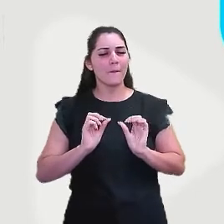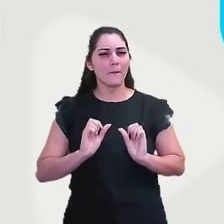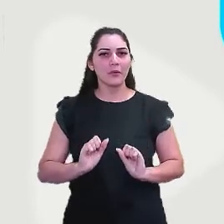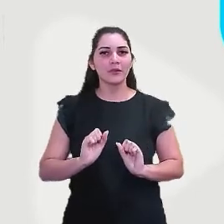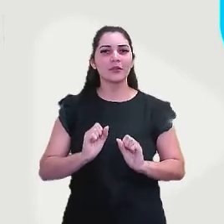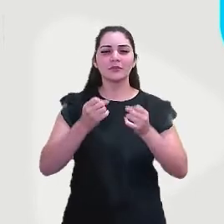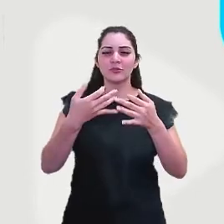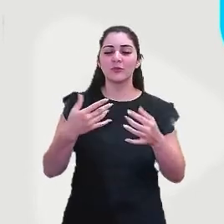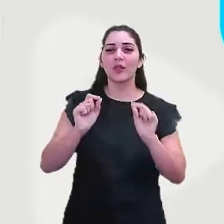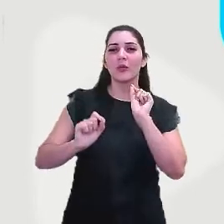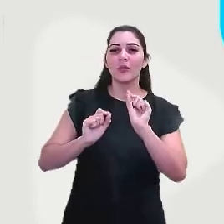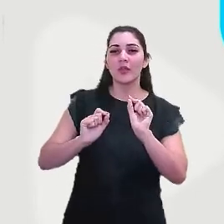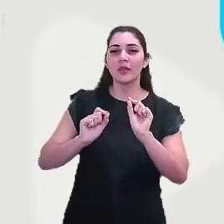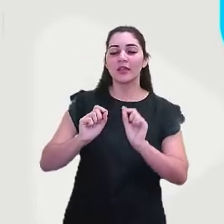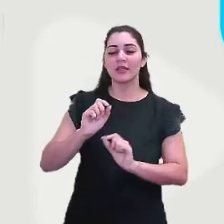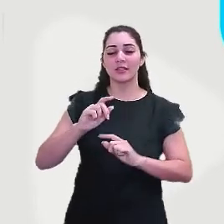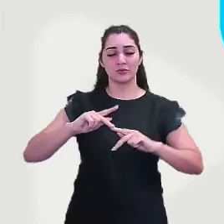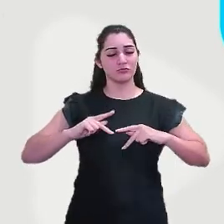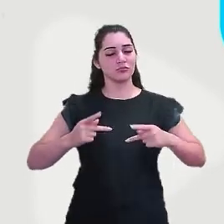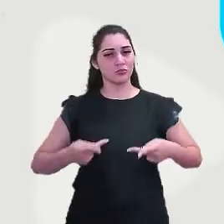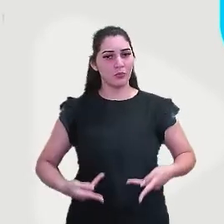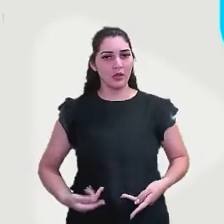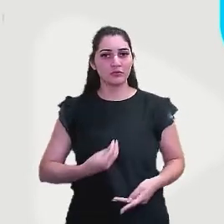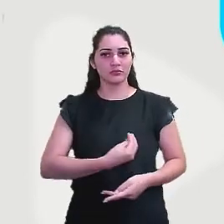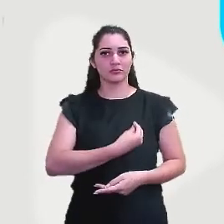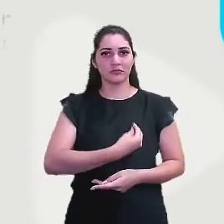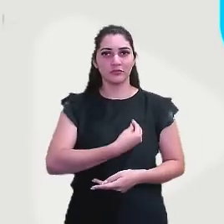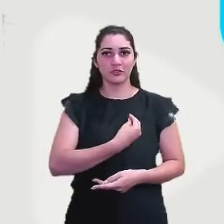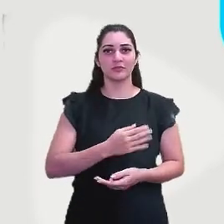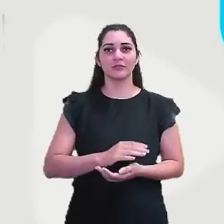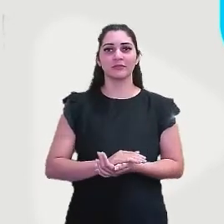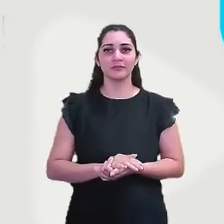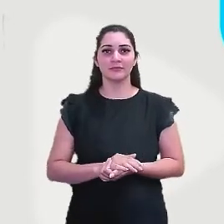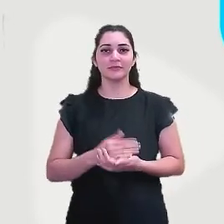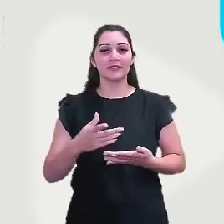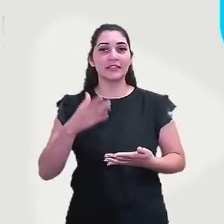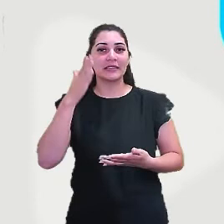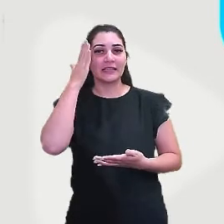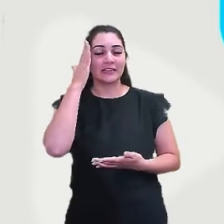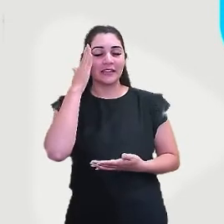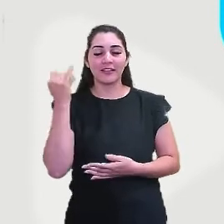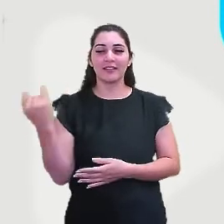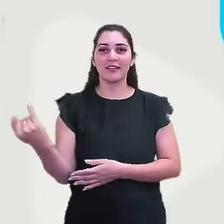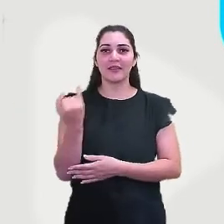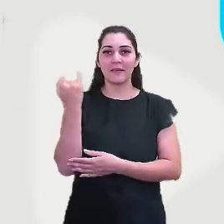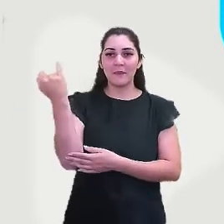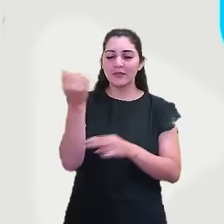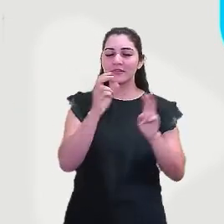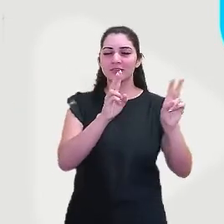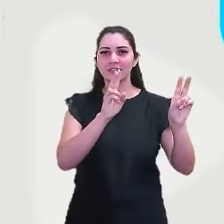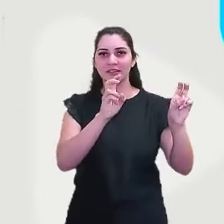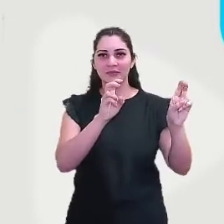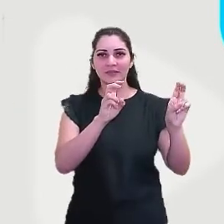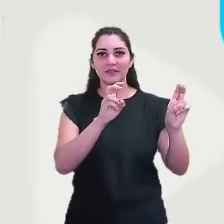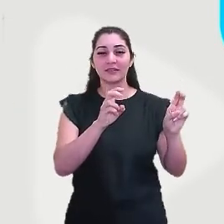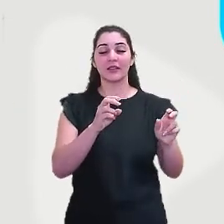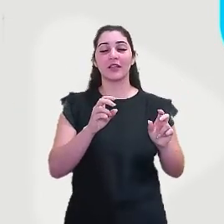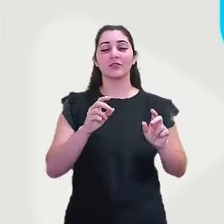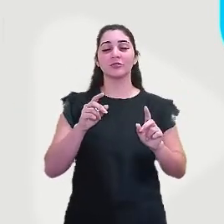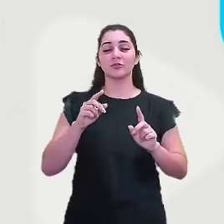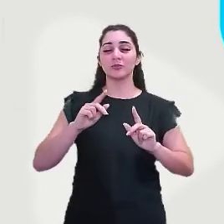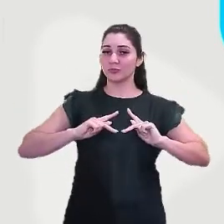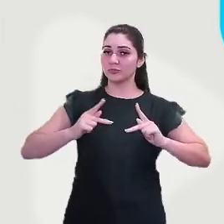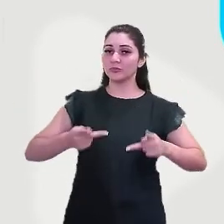seres vivos. Essa colocação mais precisa é para que a gente entenda a importância dessa temática para a espécie humana,